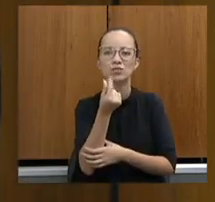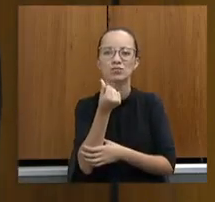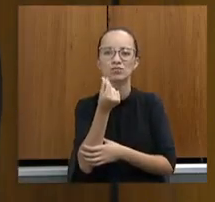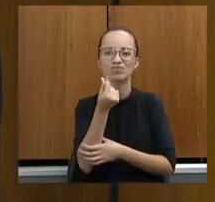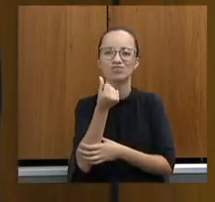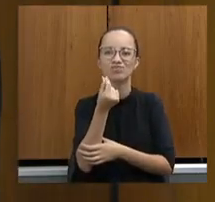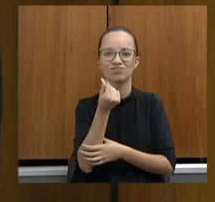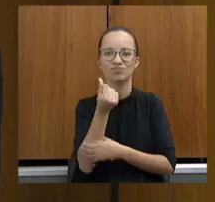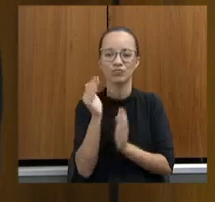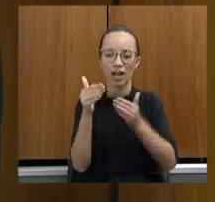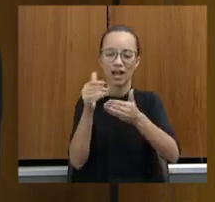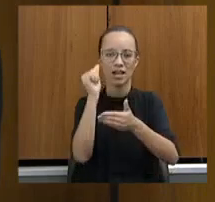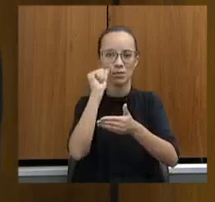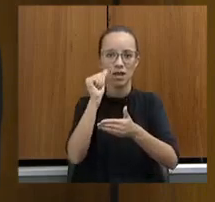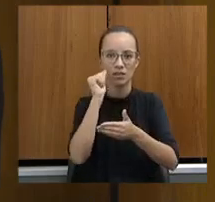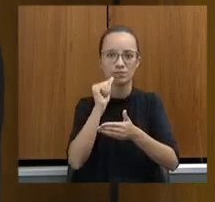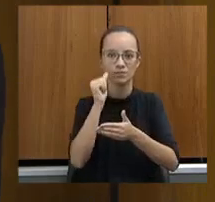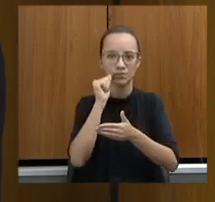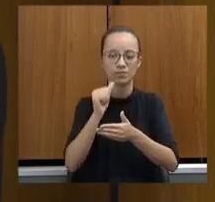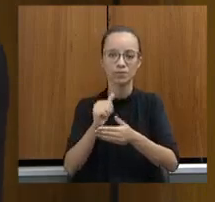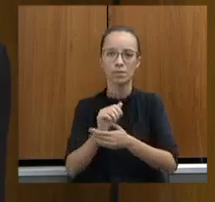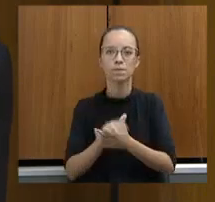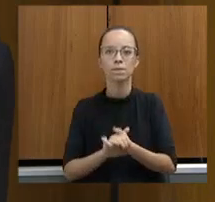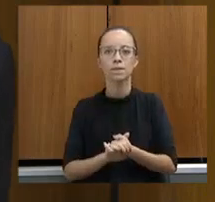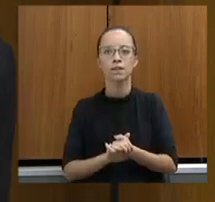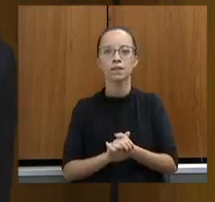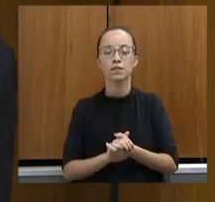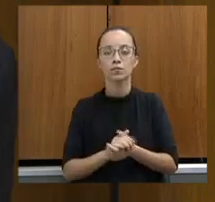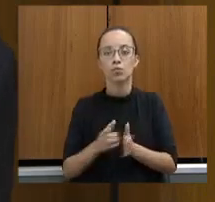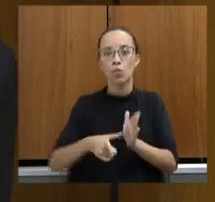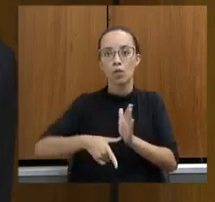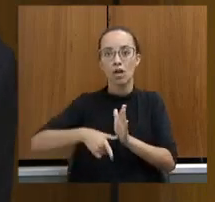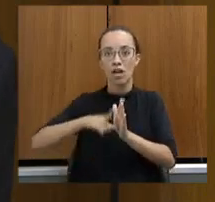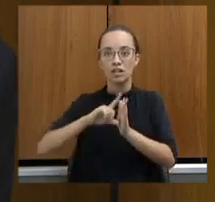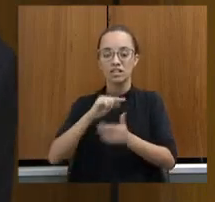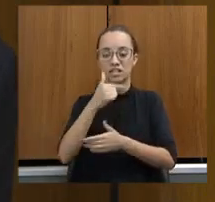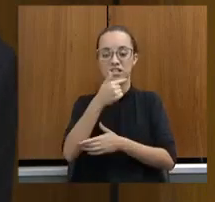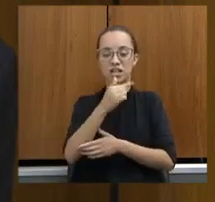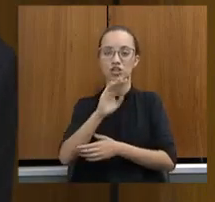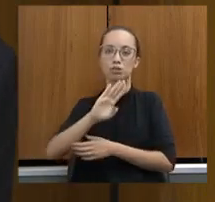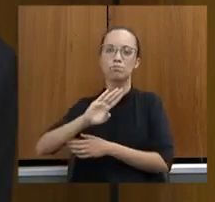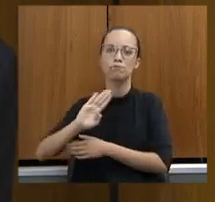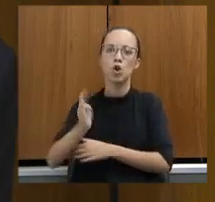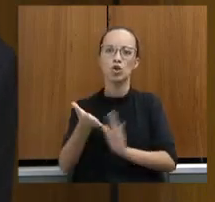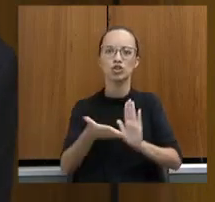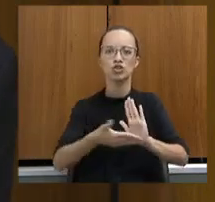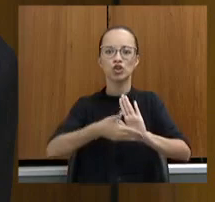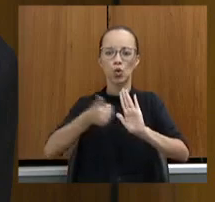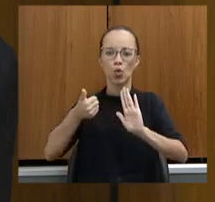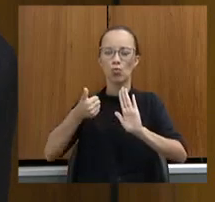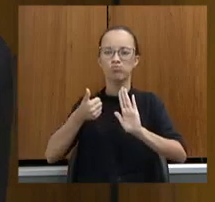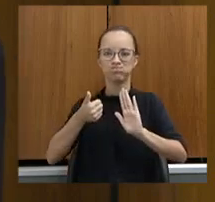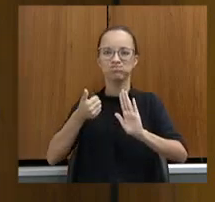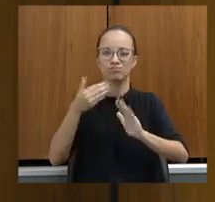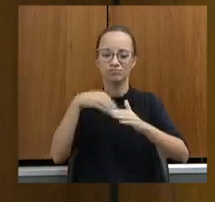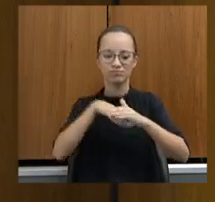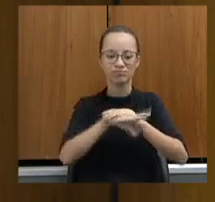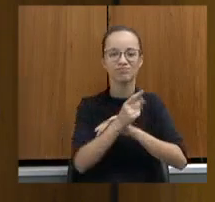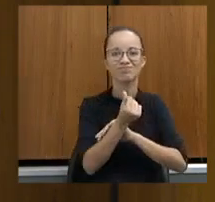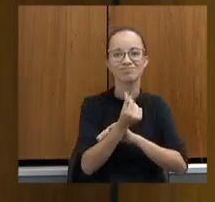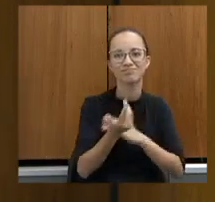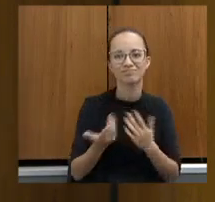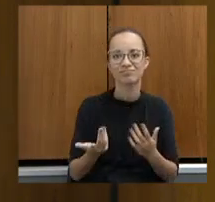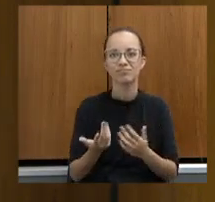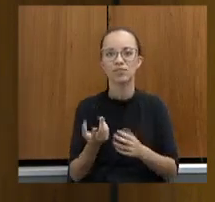junto com o Tribunal de Justiça tirou 7 bilhões do depósito judicial gerente